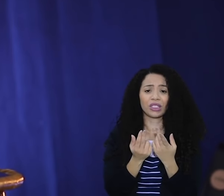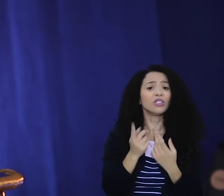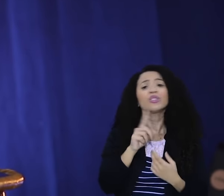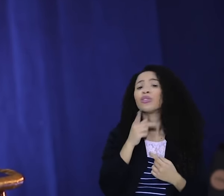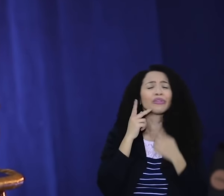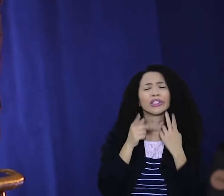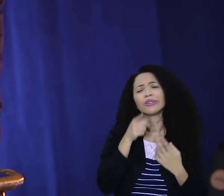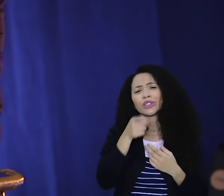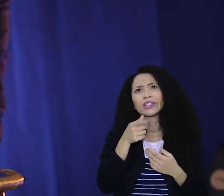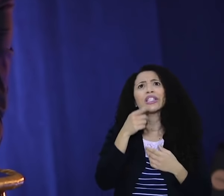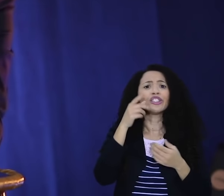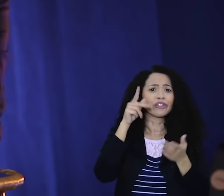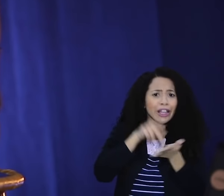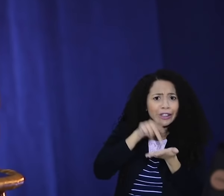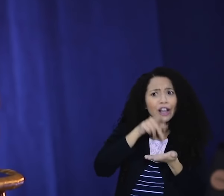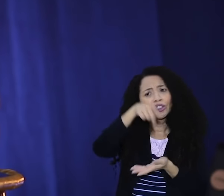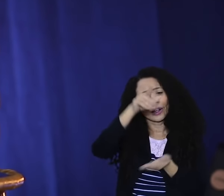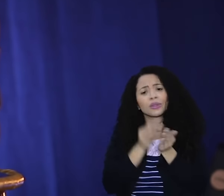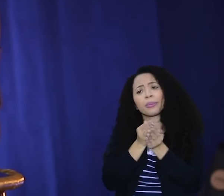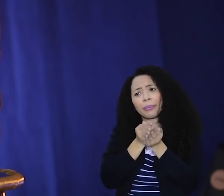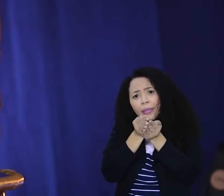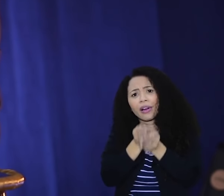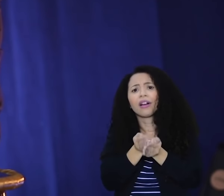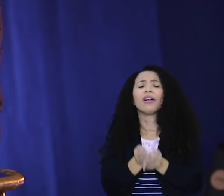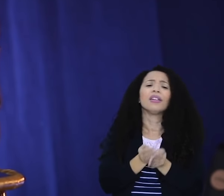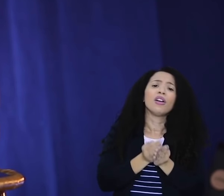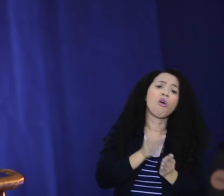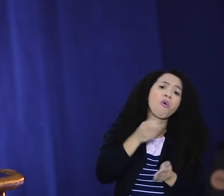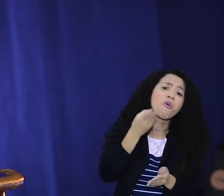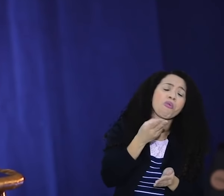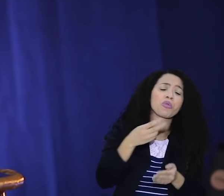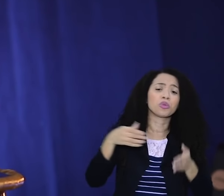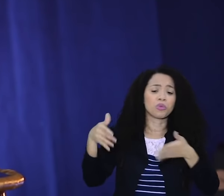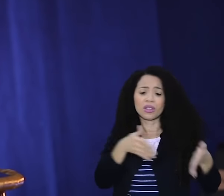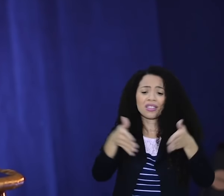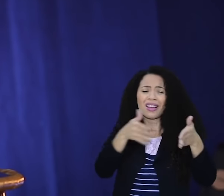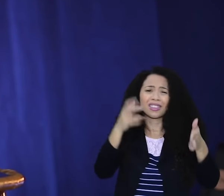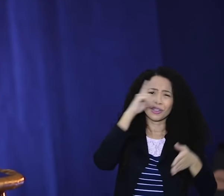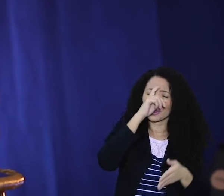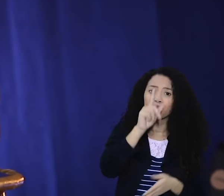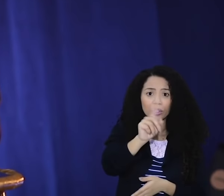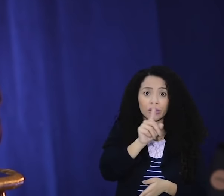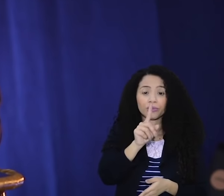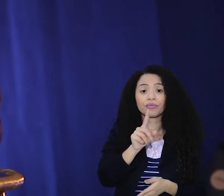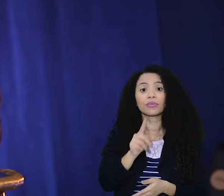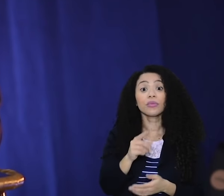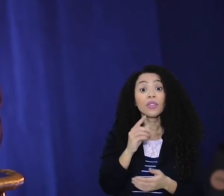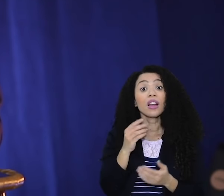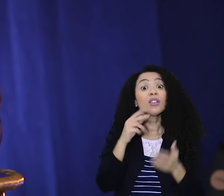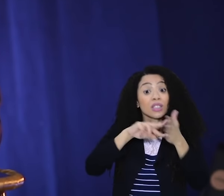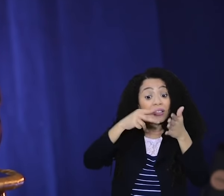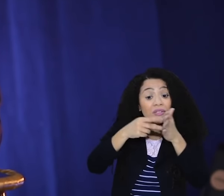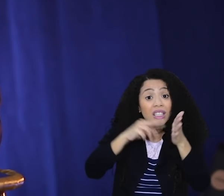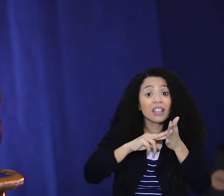não estou falando de você ter navegado no mar, ou quem sabe viajado numa estrada desconfortável. Mas em alguns momentos da nossa vida